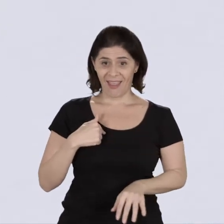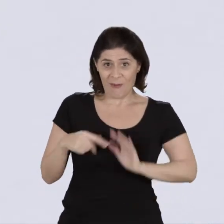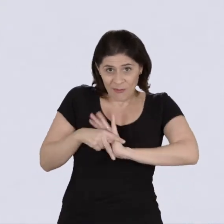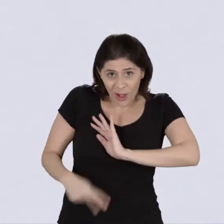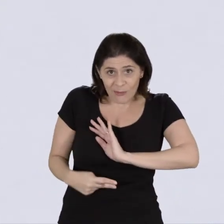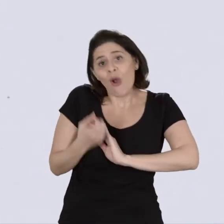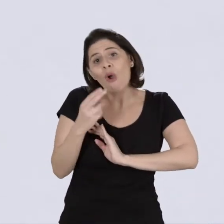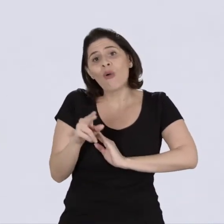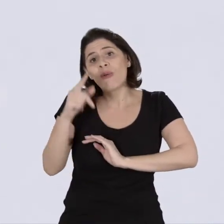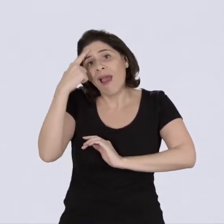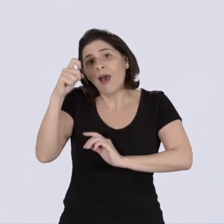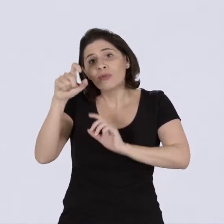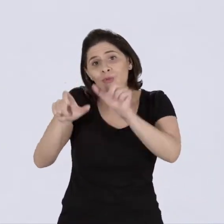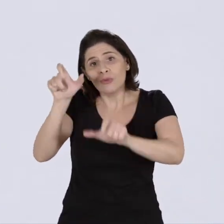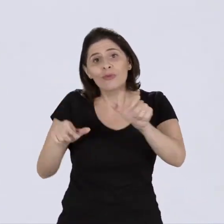para esse mundão.